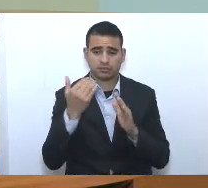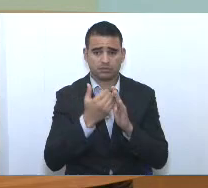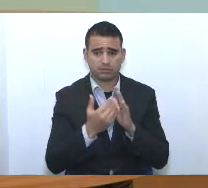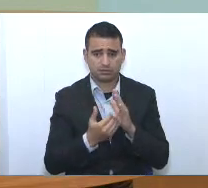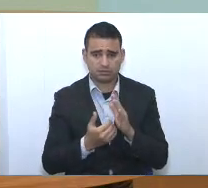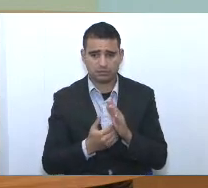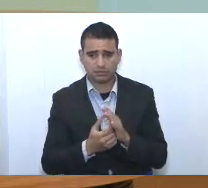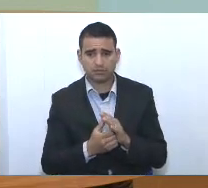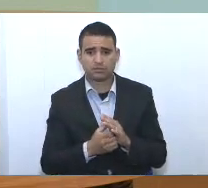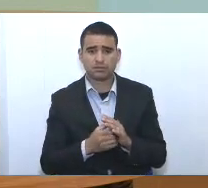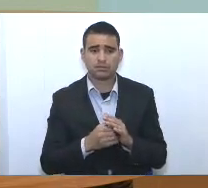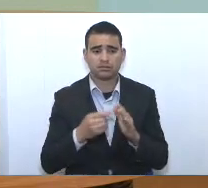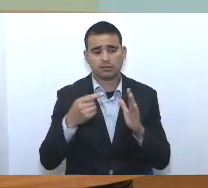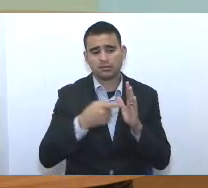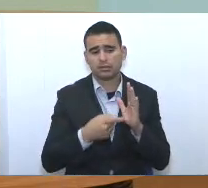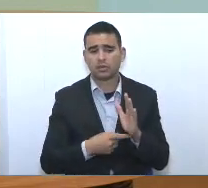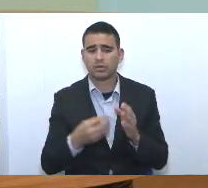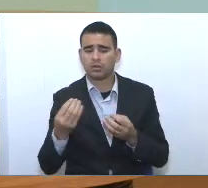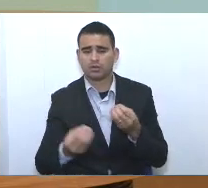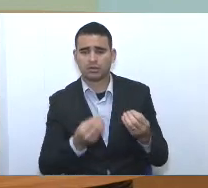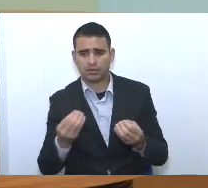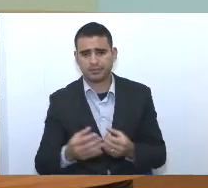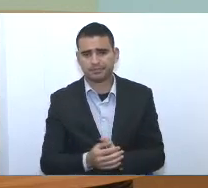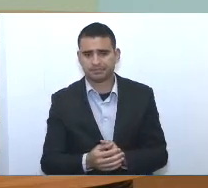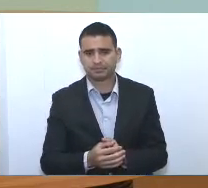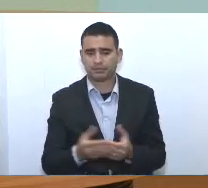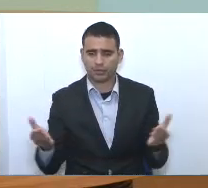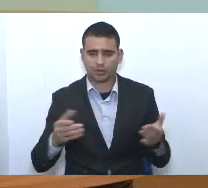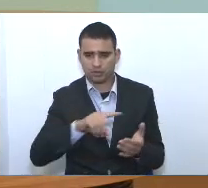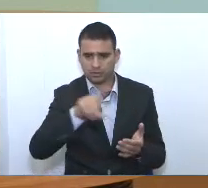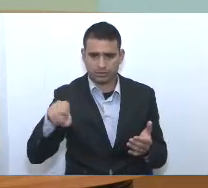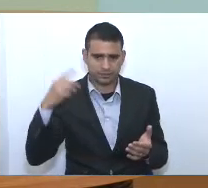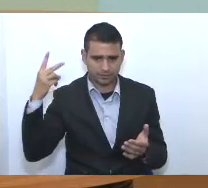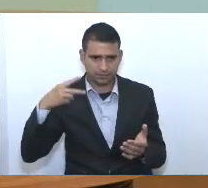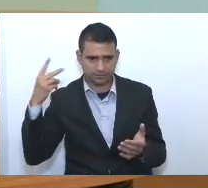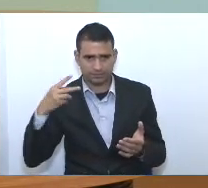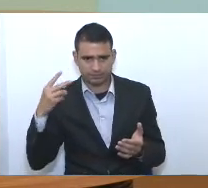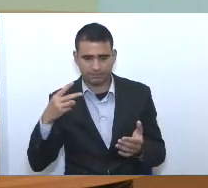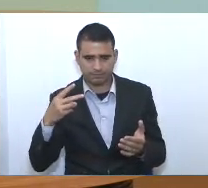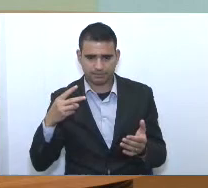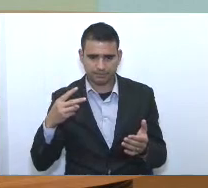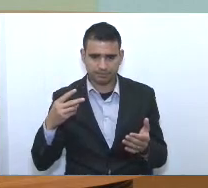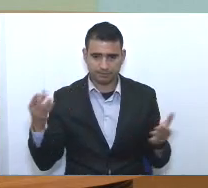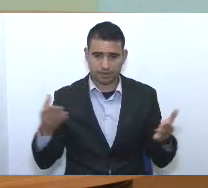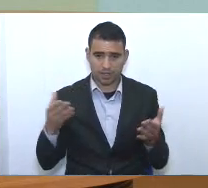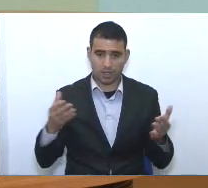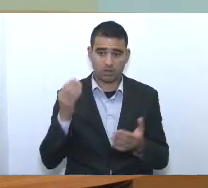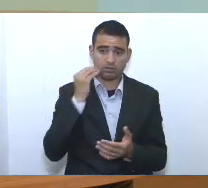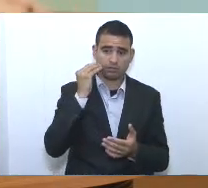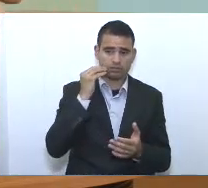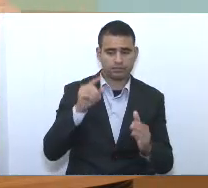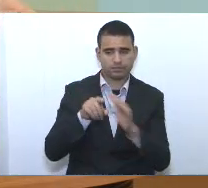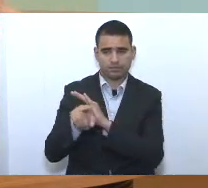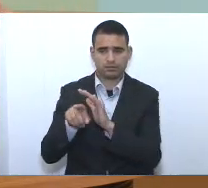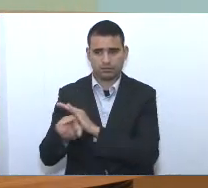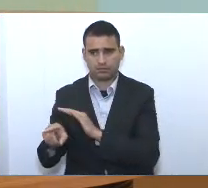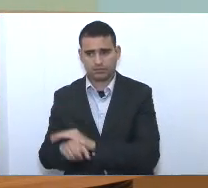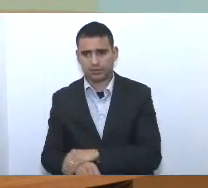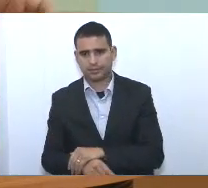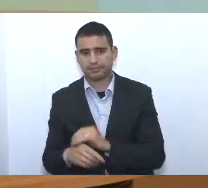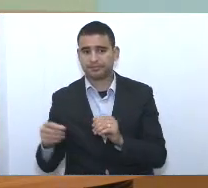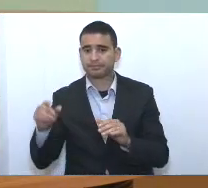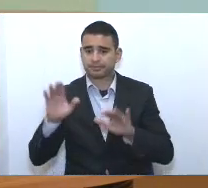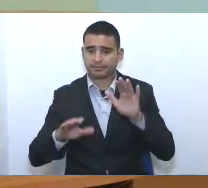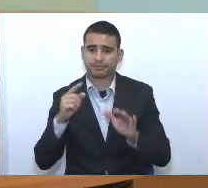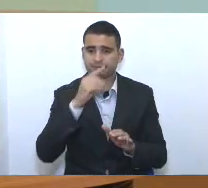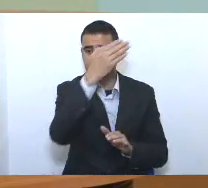é uma oportunidade que os vereadores têm de apontar algumas coisas, porque sempre que vamos à secretaria, não é que não somos